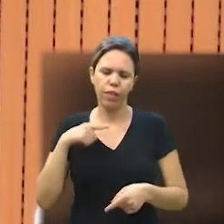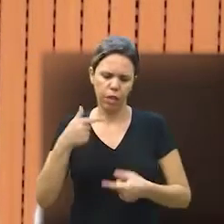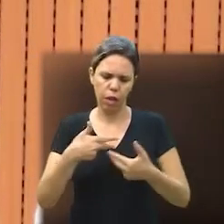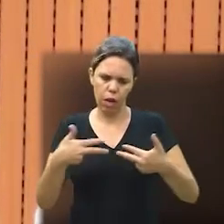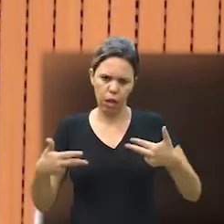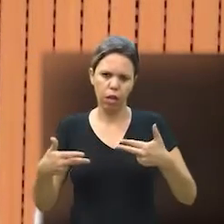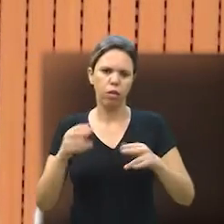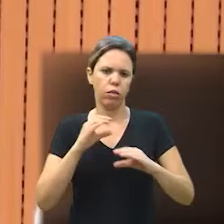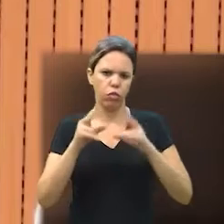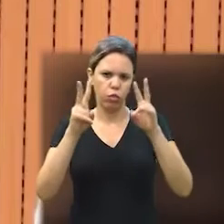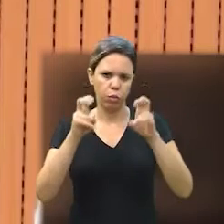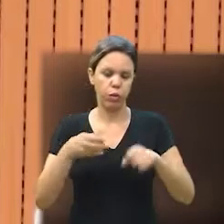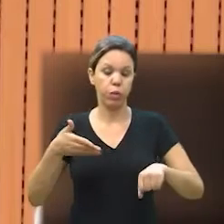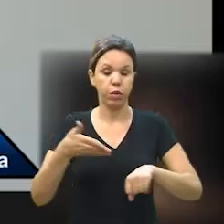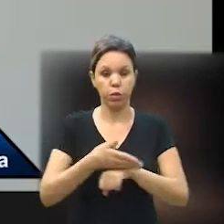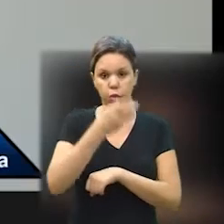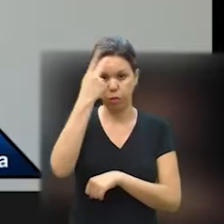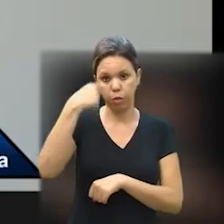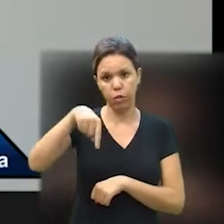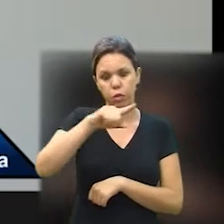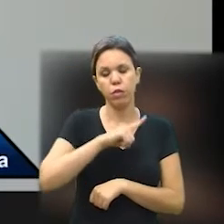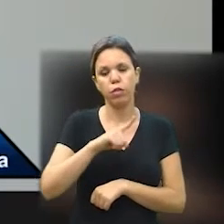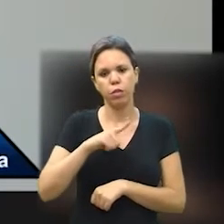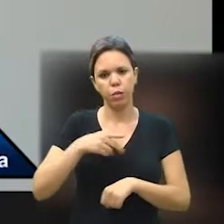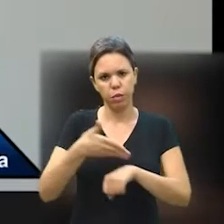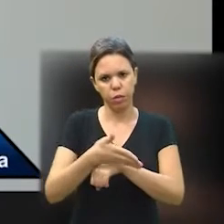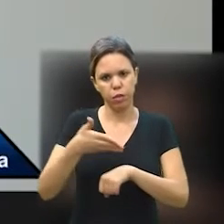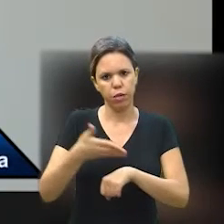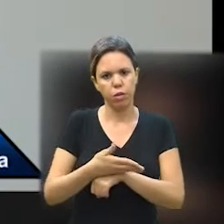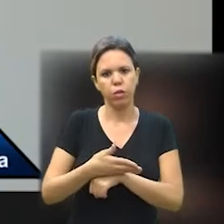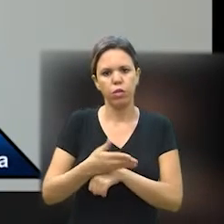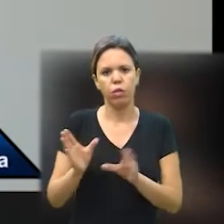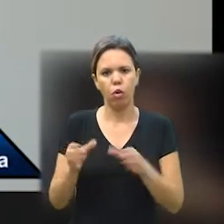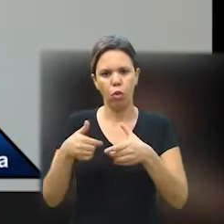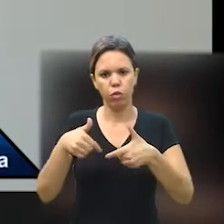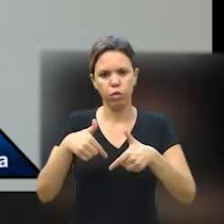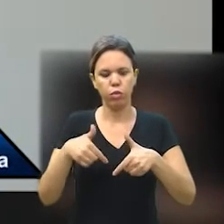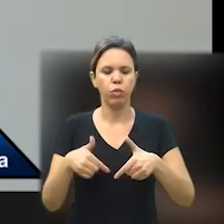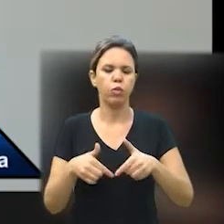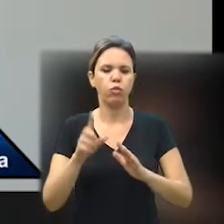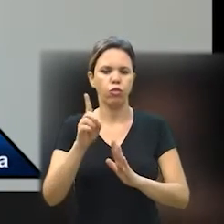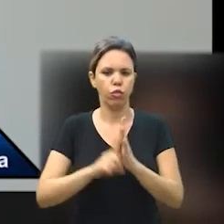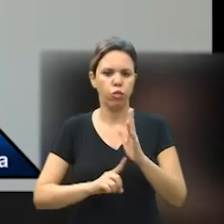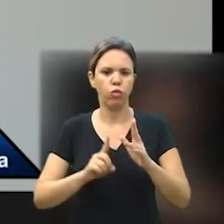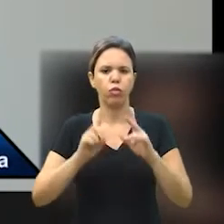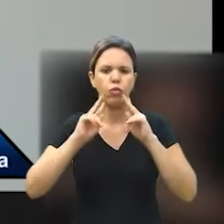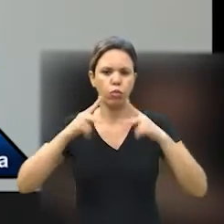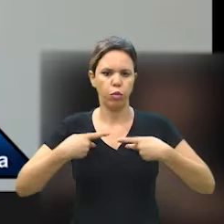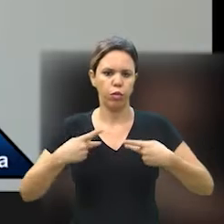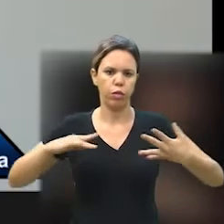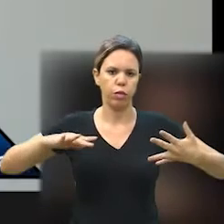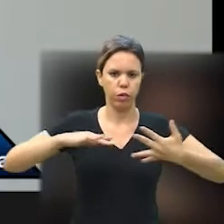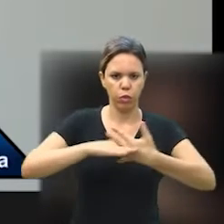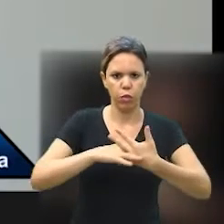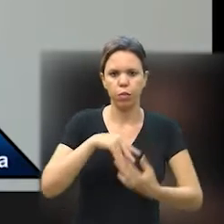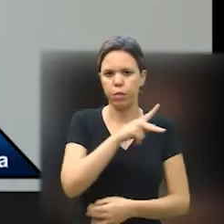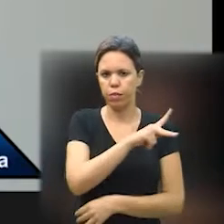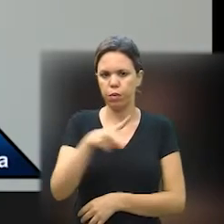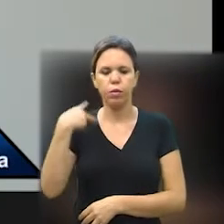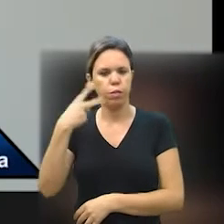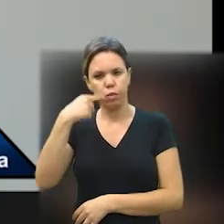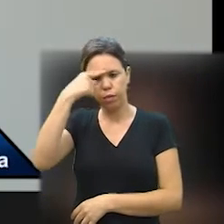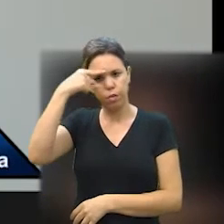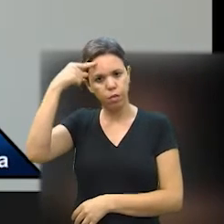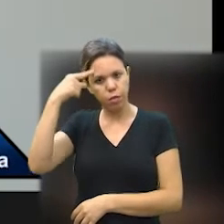de articulação, de participação. Teve também a participação da Comissão de Direitos Humanos e Cidadania, que tem como presidente